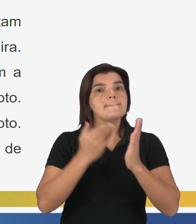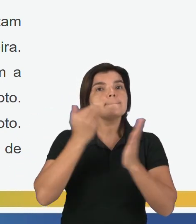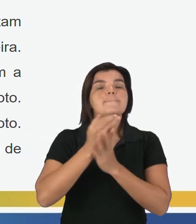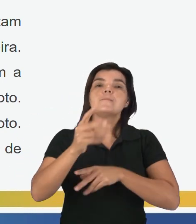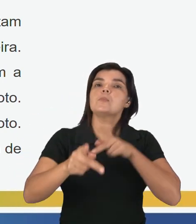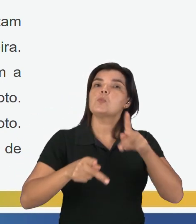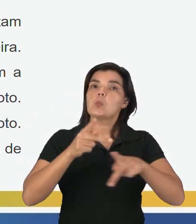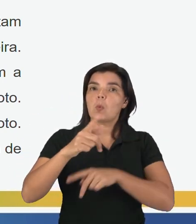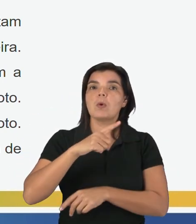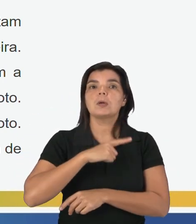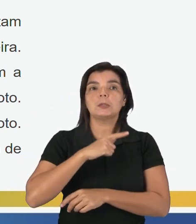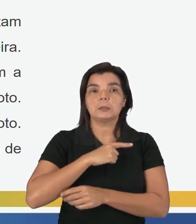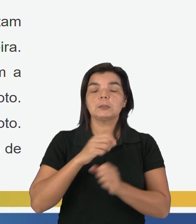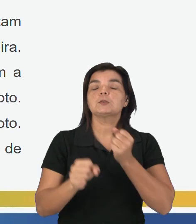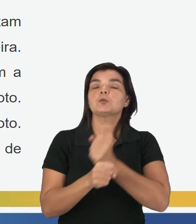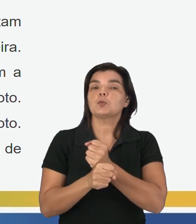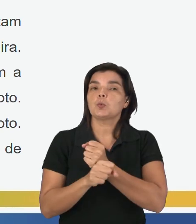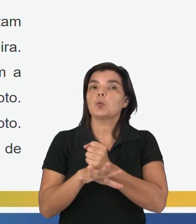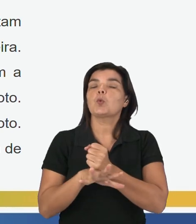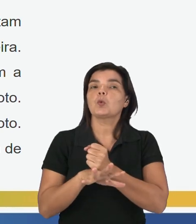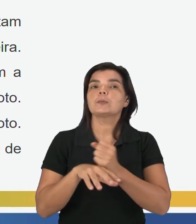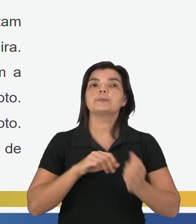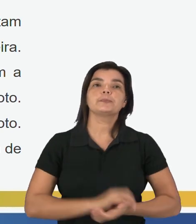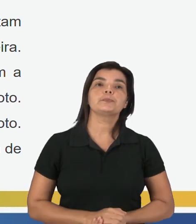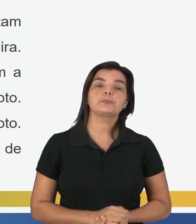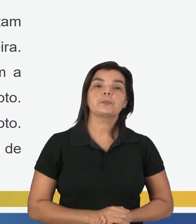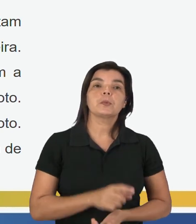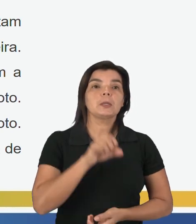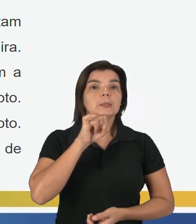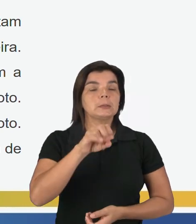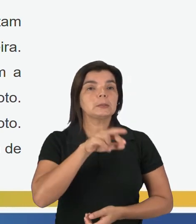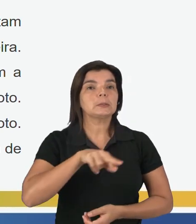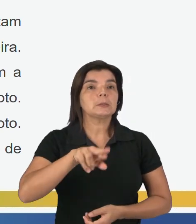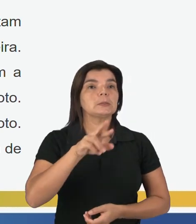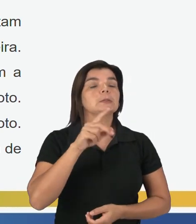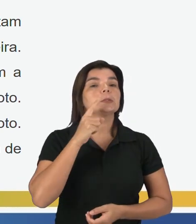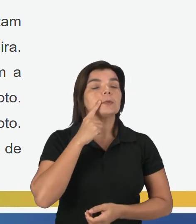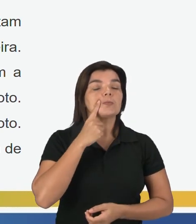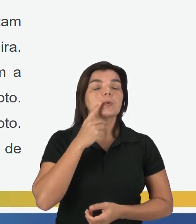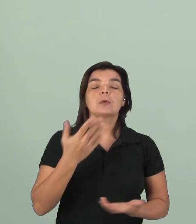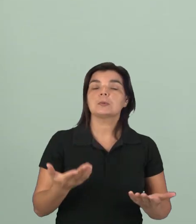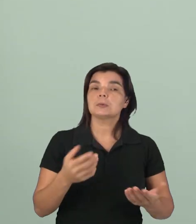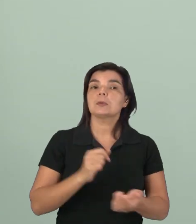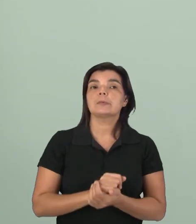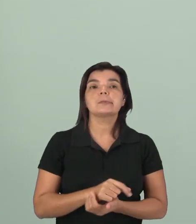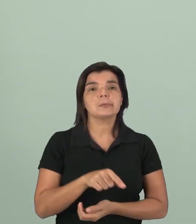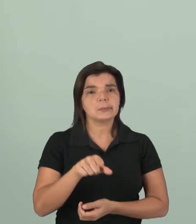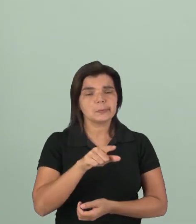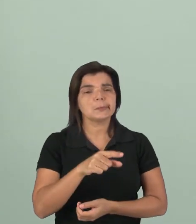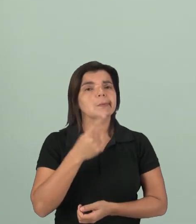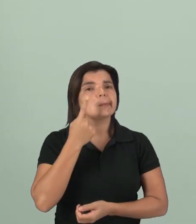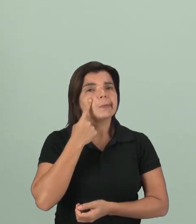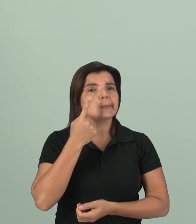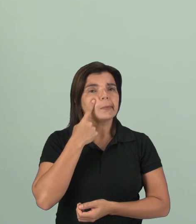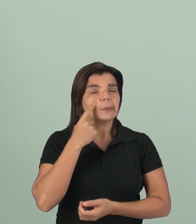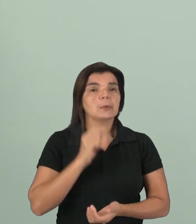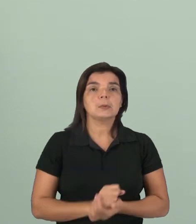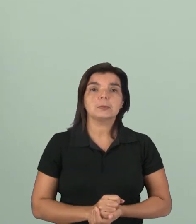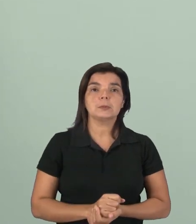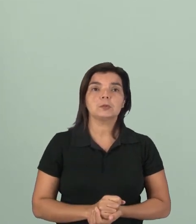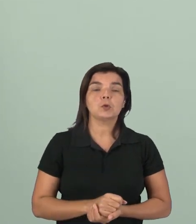60% da população possui serviço de coleta de esgoto. Essa resposta aí você tem que fazer